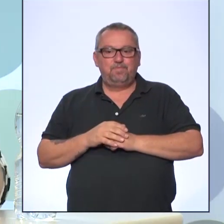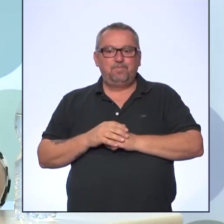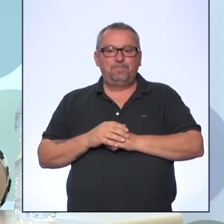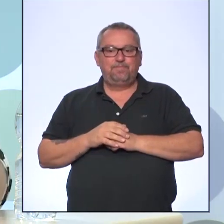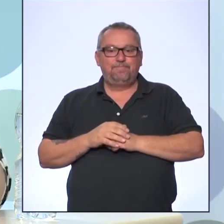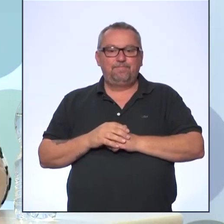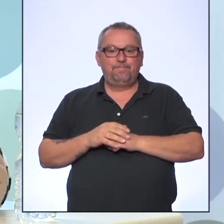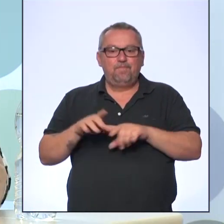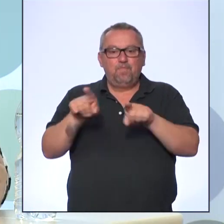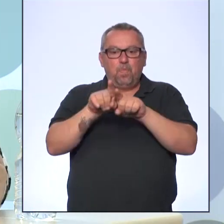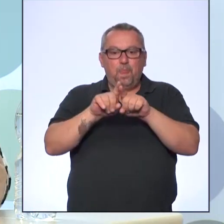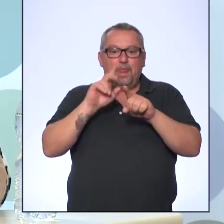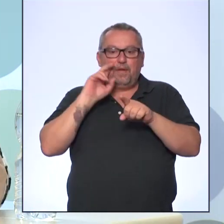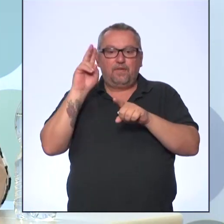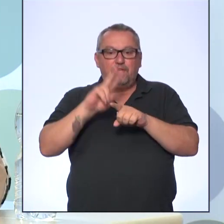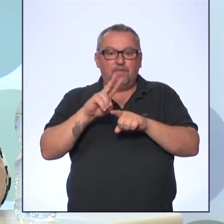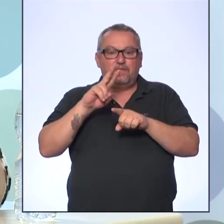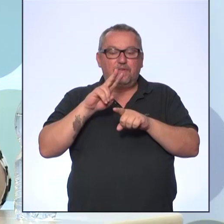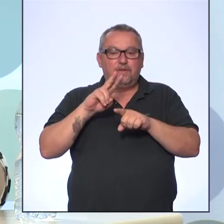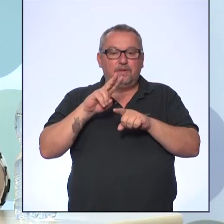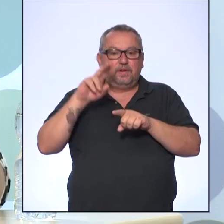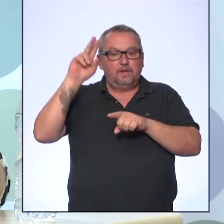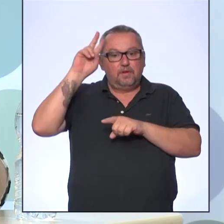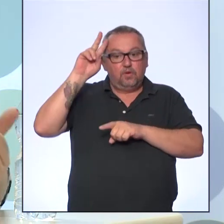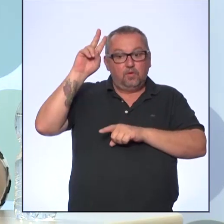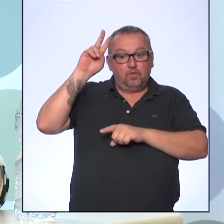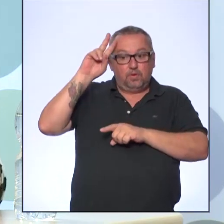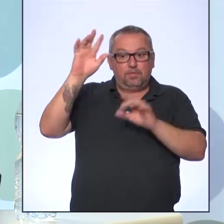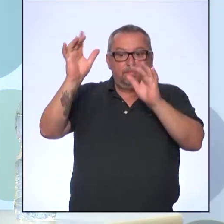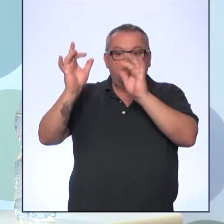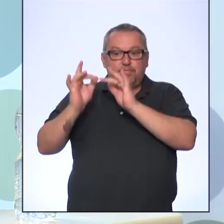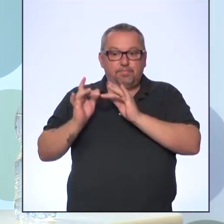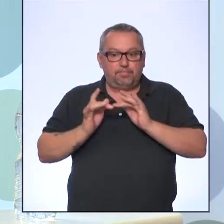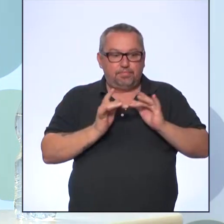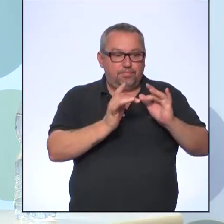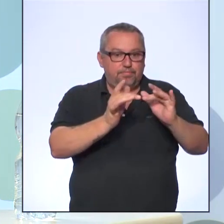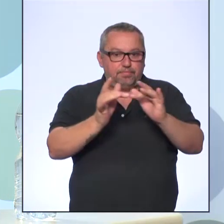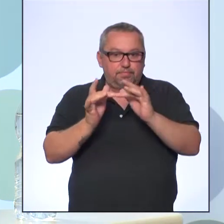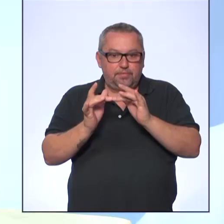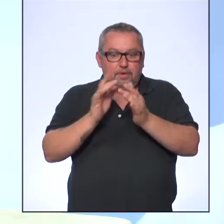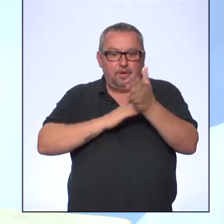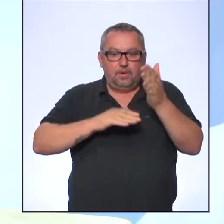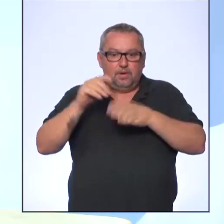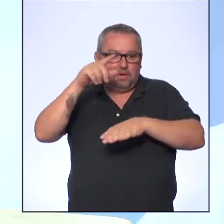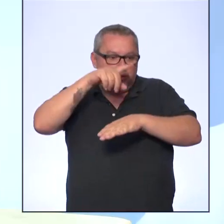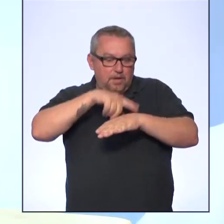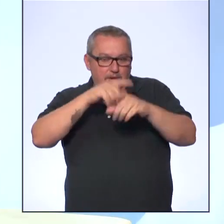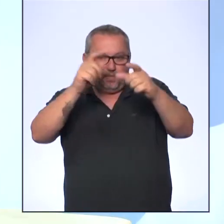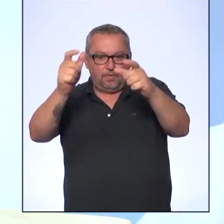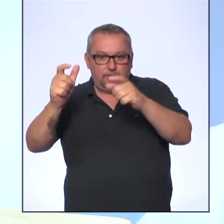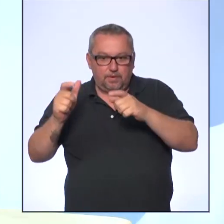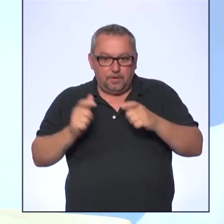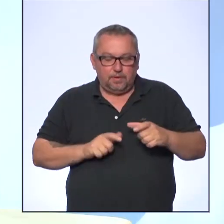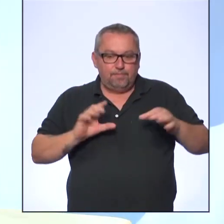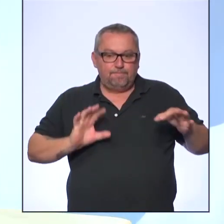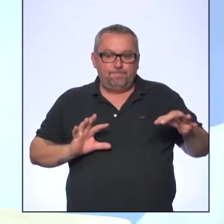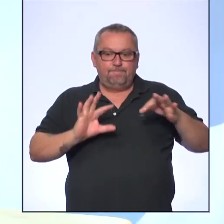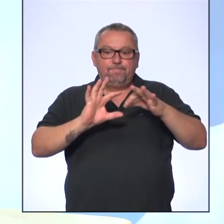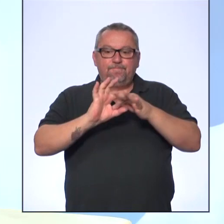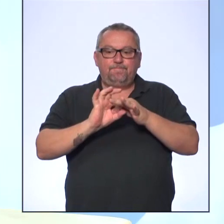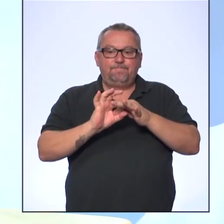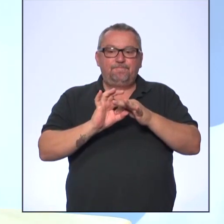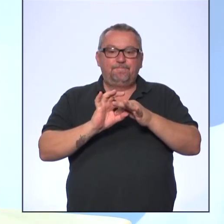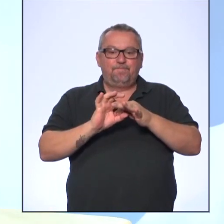E a gente vê aqui que os fatos históricos eles se relacionam no tempo e no espaço de forma integrada, que a gente vai